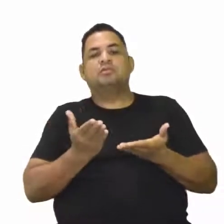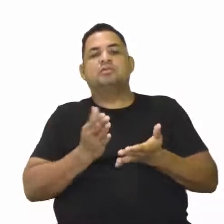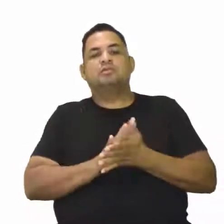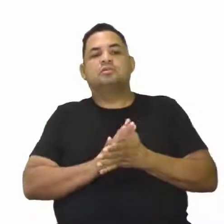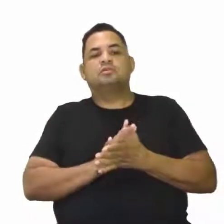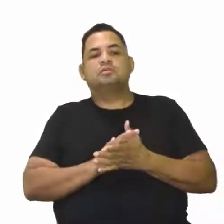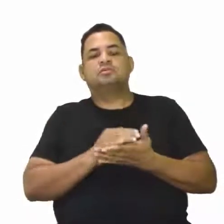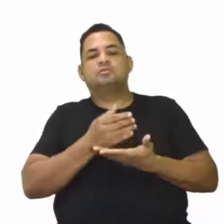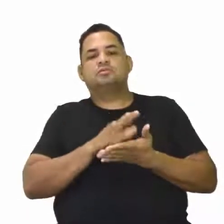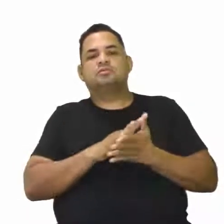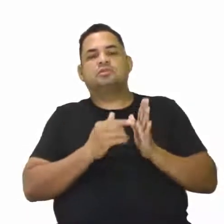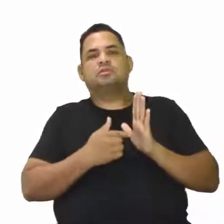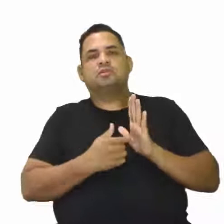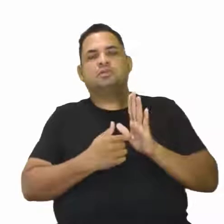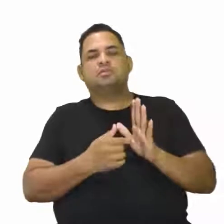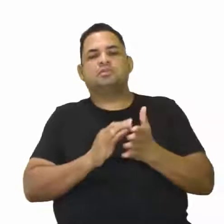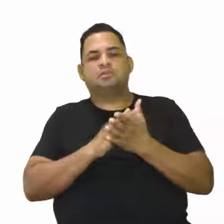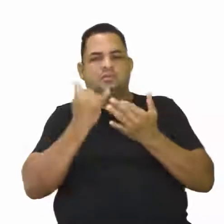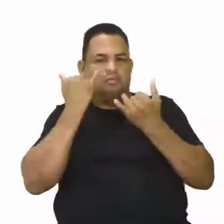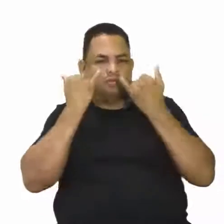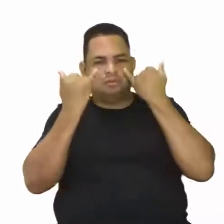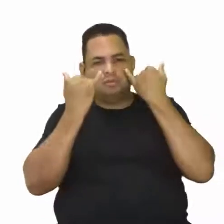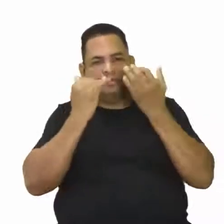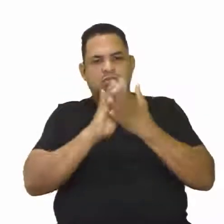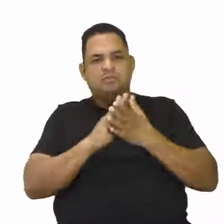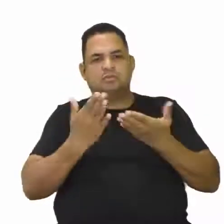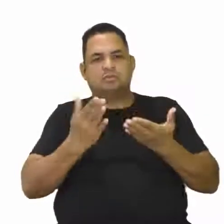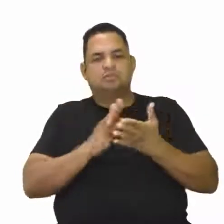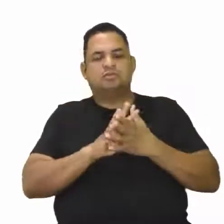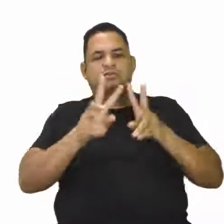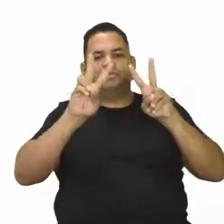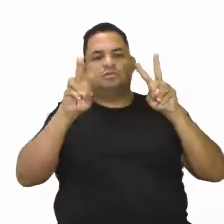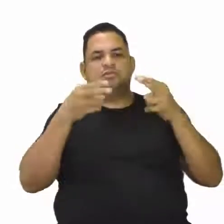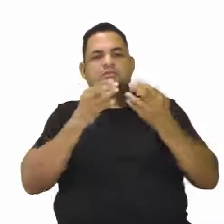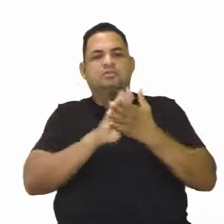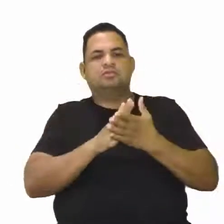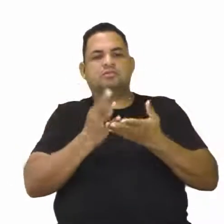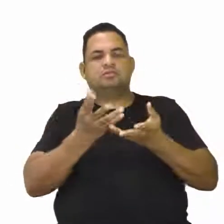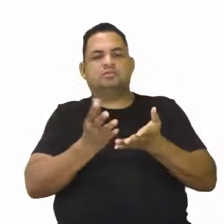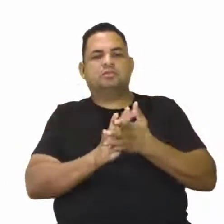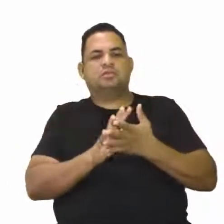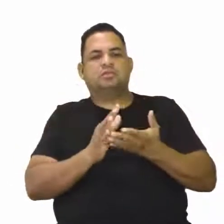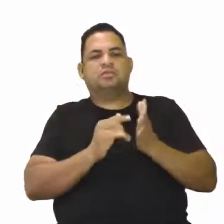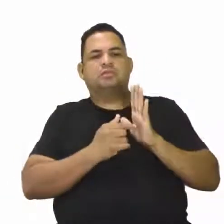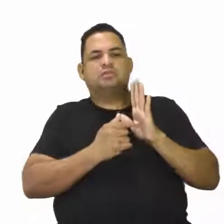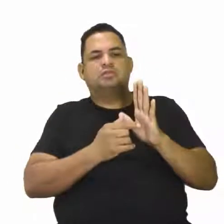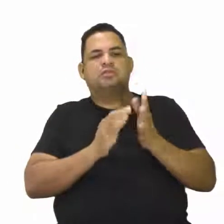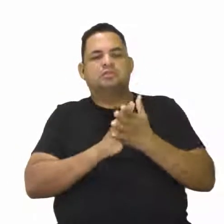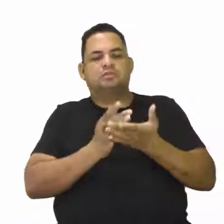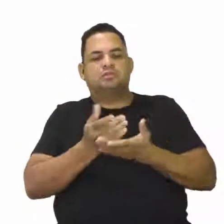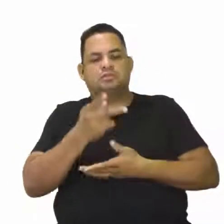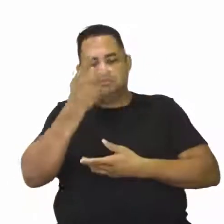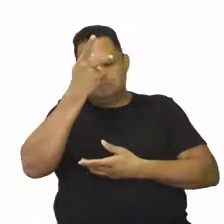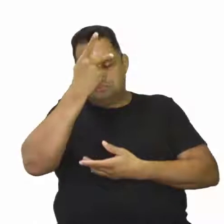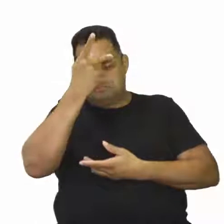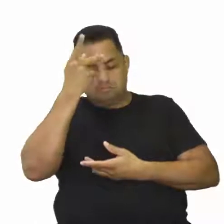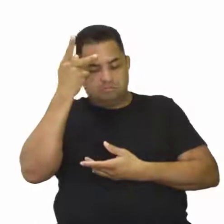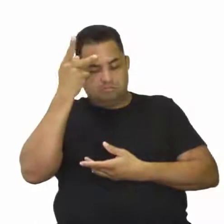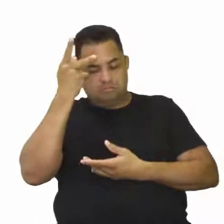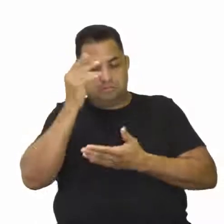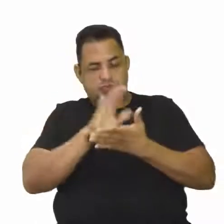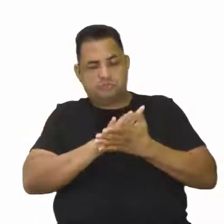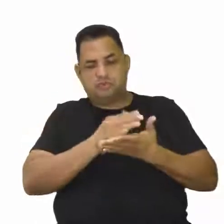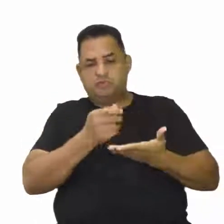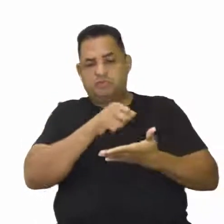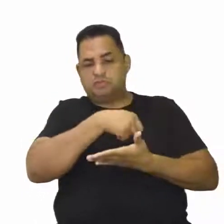você vai expor as suas informações. É onde o tema ele é explorado pelo emissor. Quem é o emissor? O